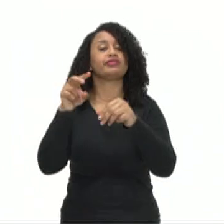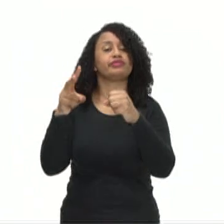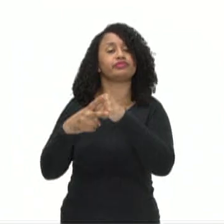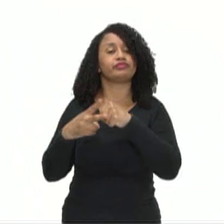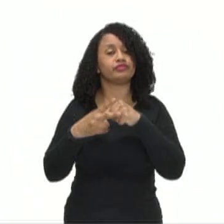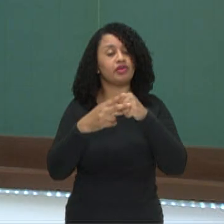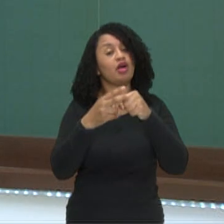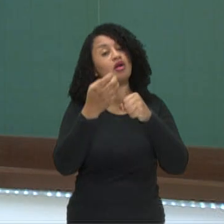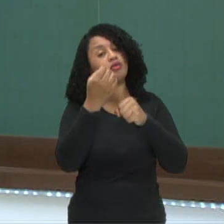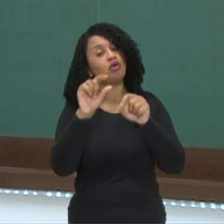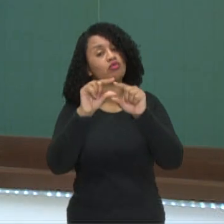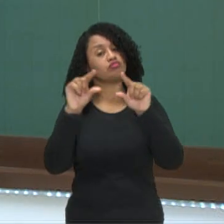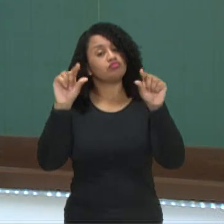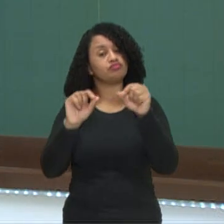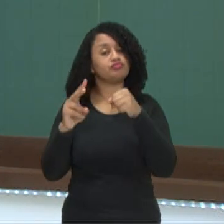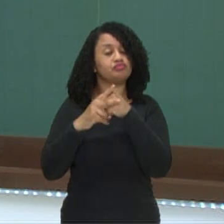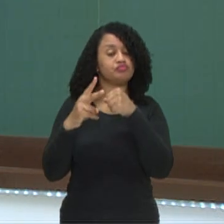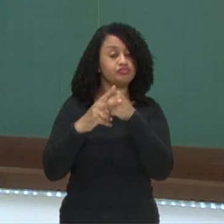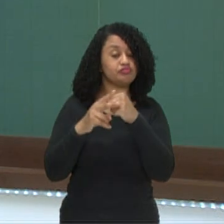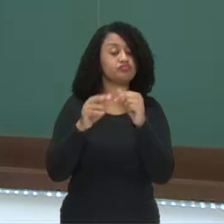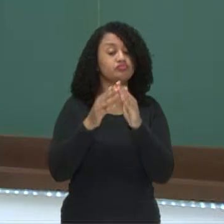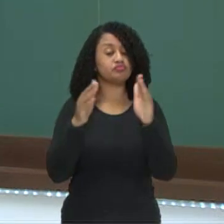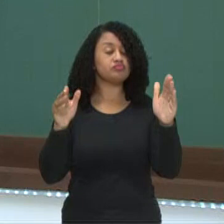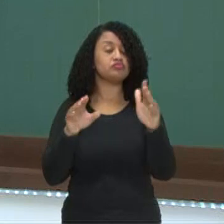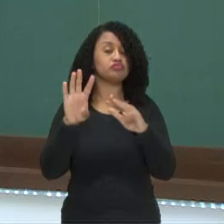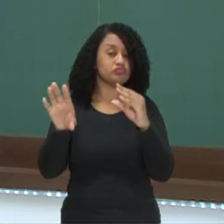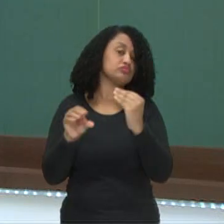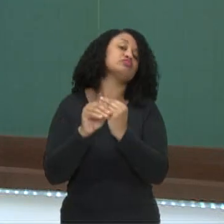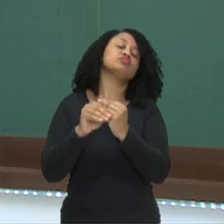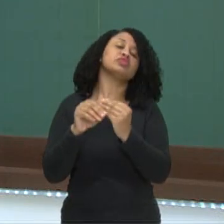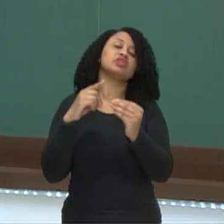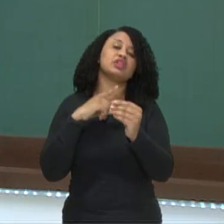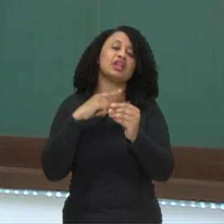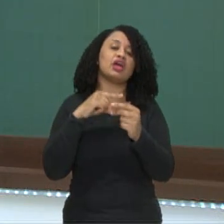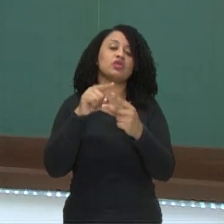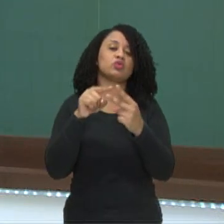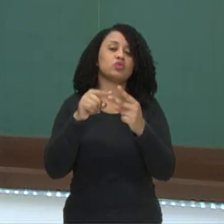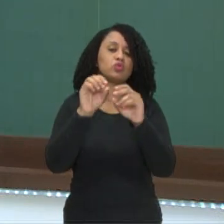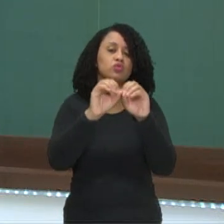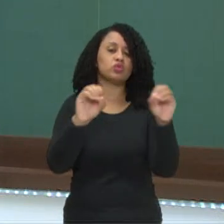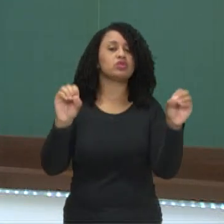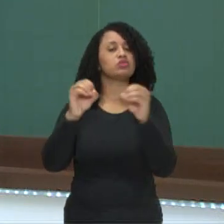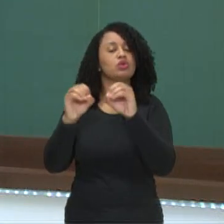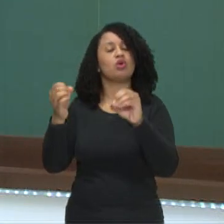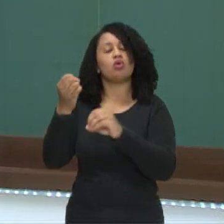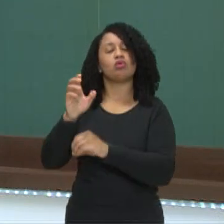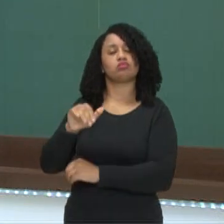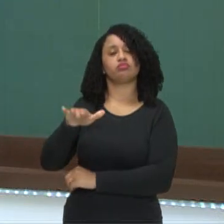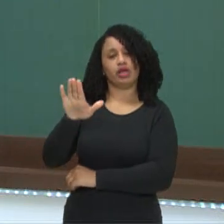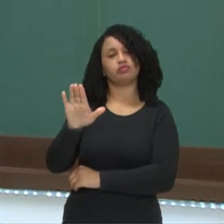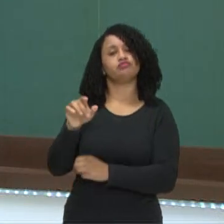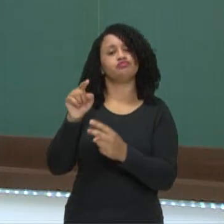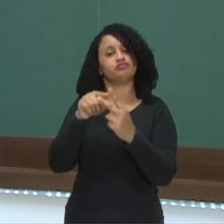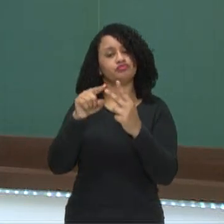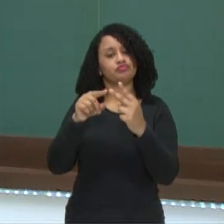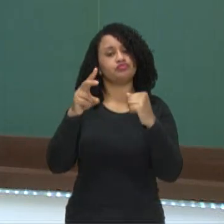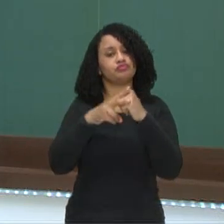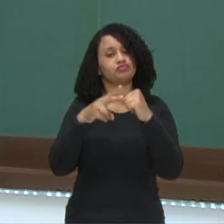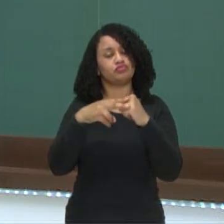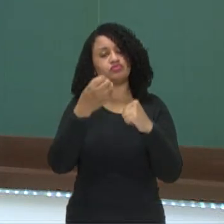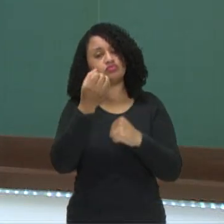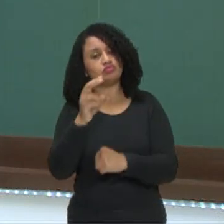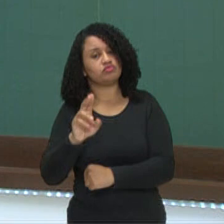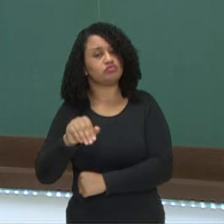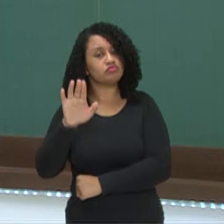verbais. Então, um período composto é quando vamos encontrar duas orações ou mais, dois verbos ou